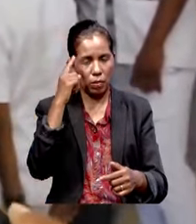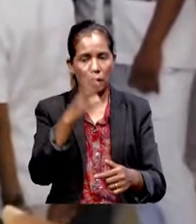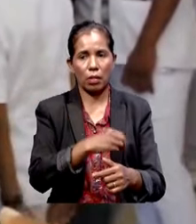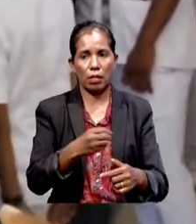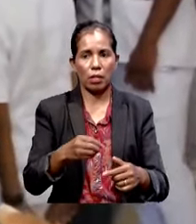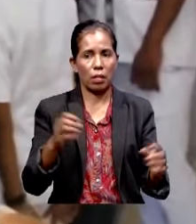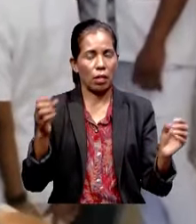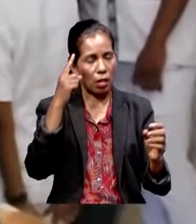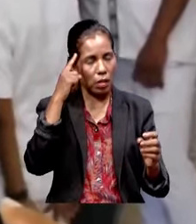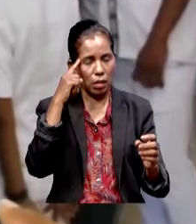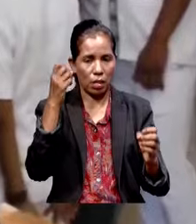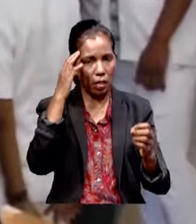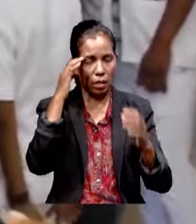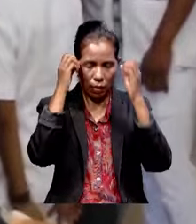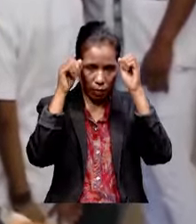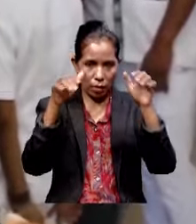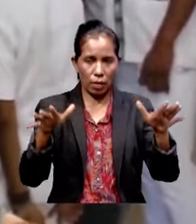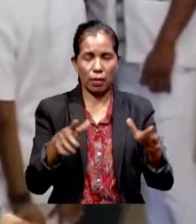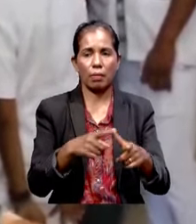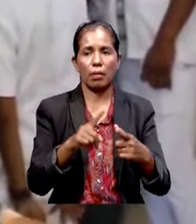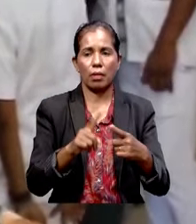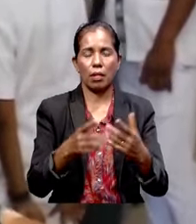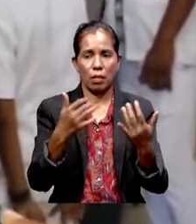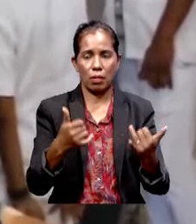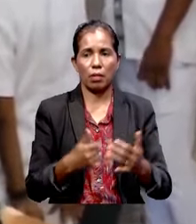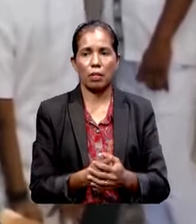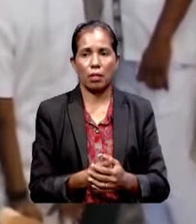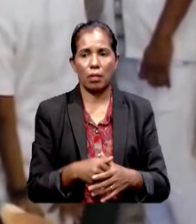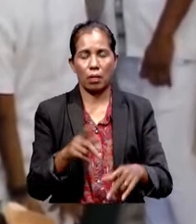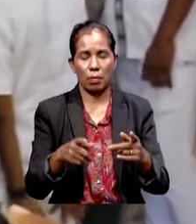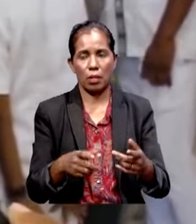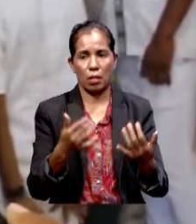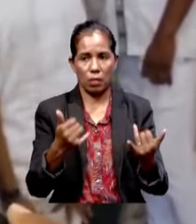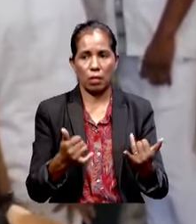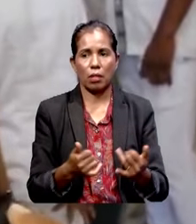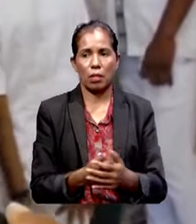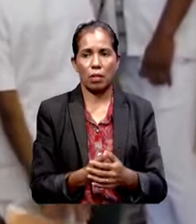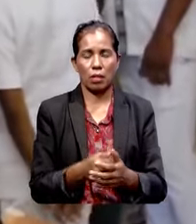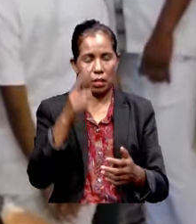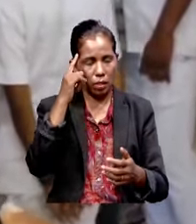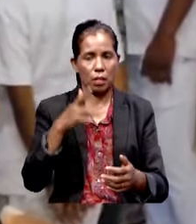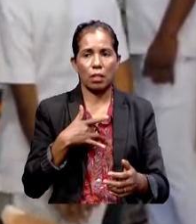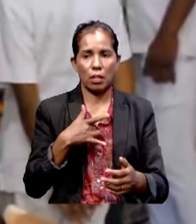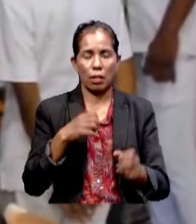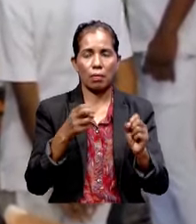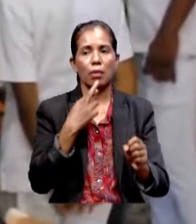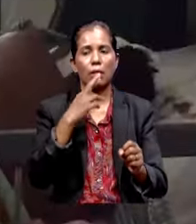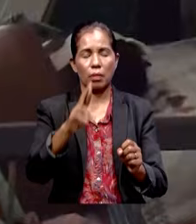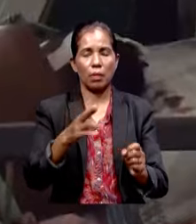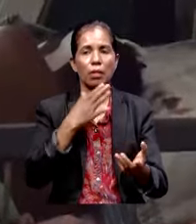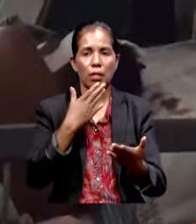la kon konsciensia itu ang mabe evolusion agora paciente kondisaun konsciente hela nia bela responde dia